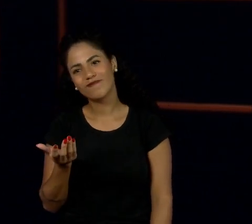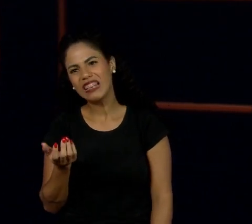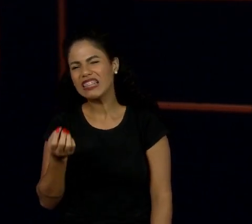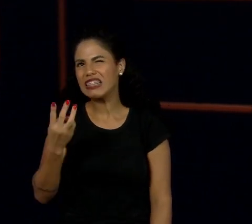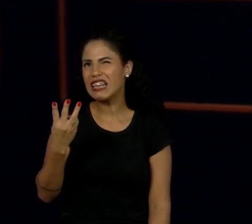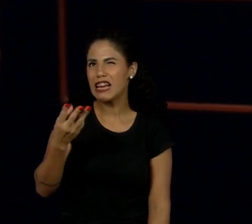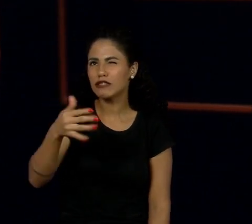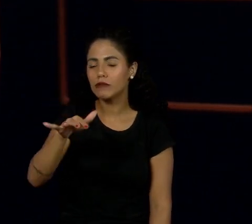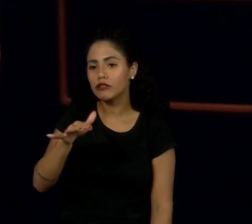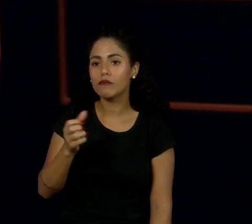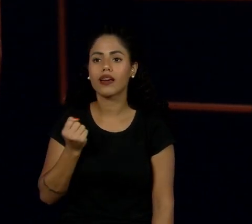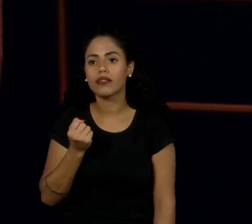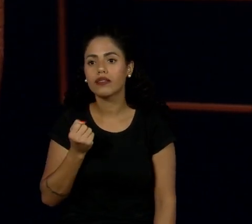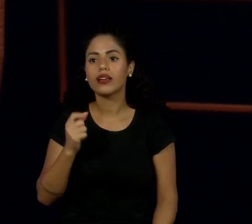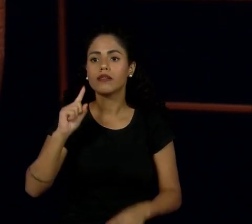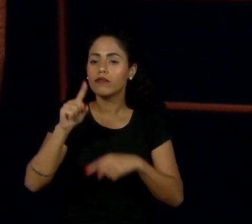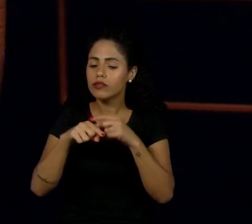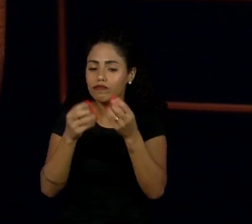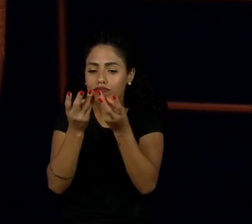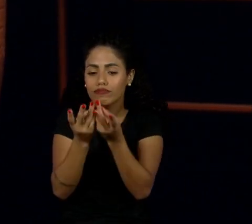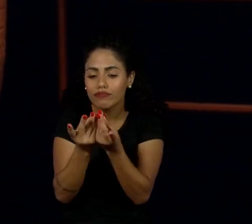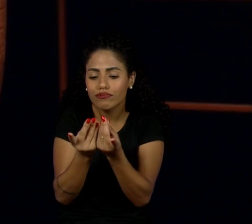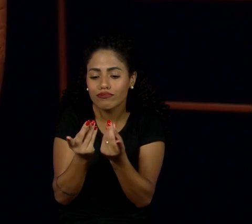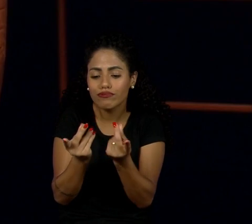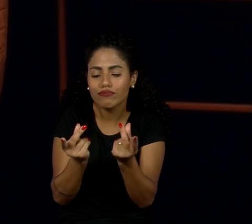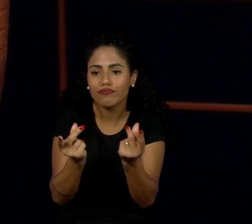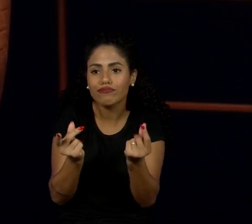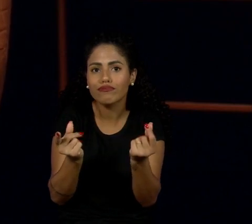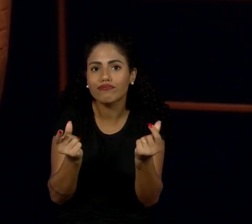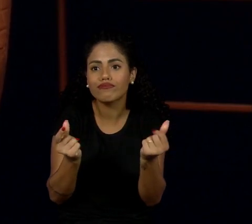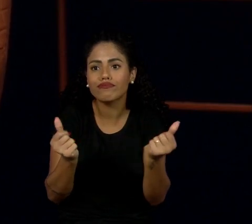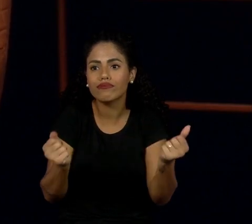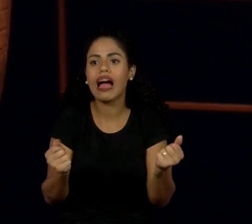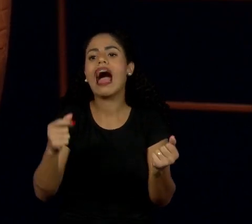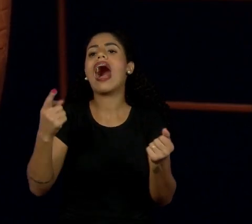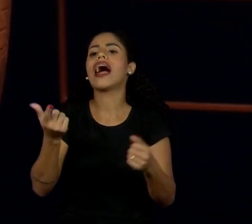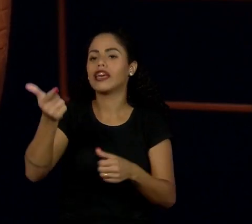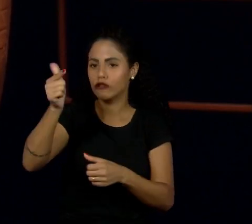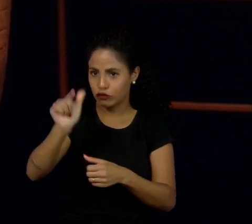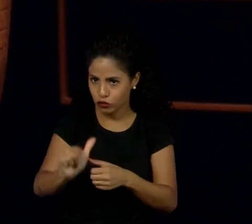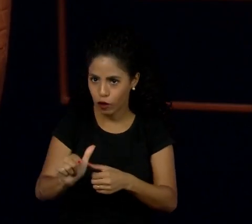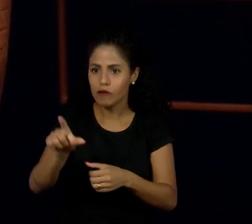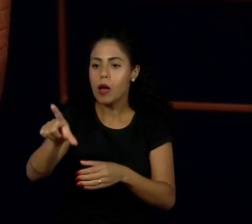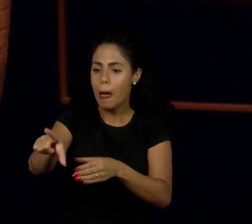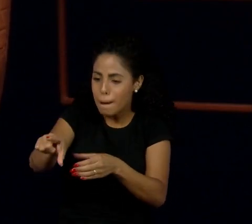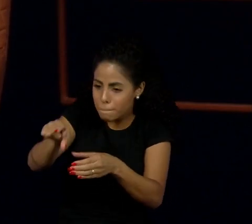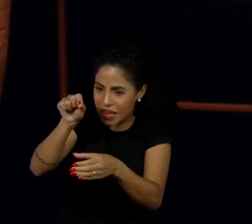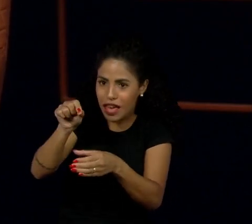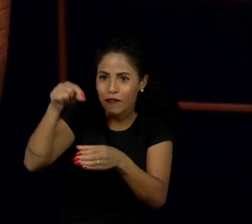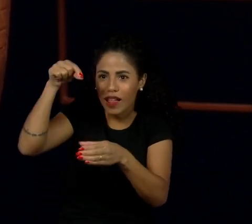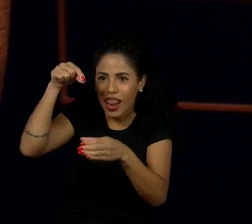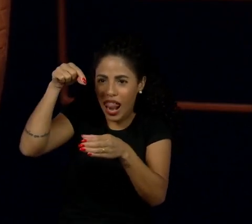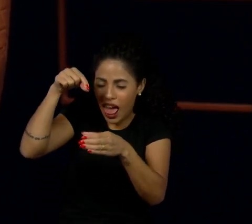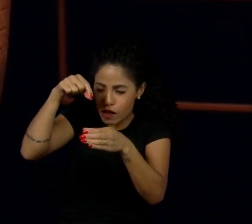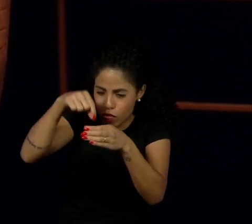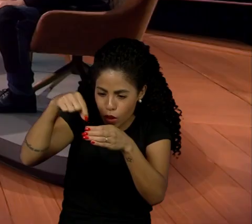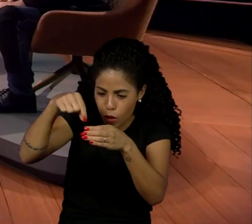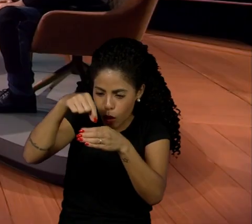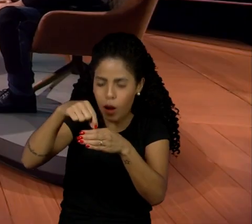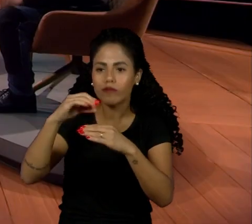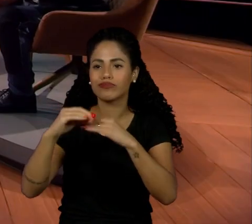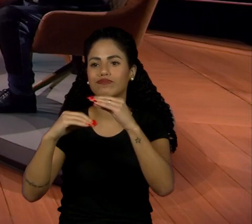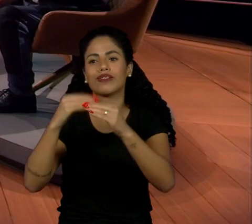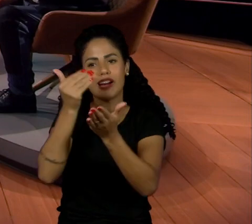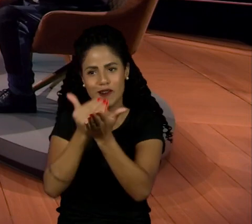No segundo dia, ela afunda, e aí, quando ela afunda, eu ponho um tule, recolho as sementes, deixo ela apodrecer lá dentro, eu recolho aquelas